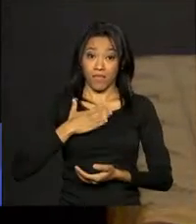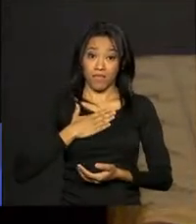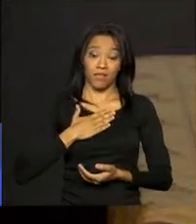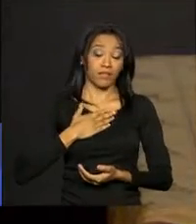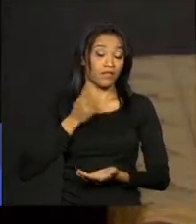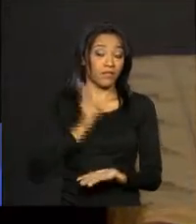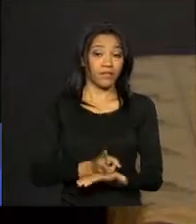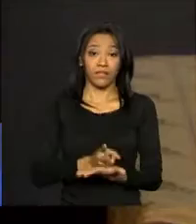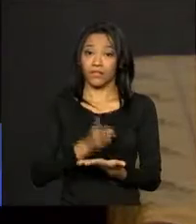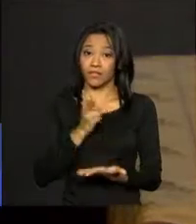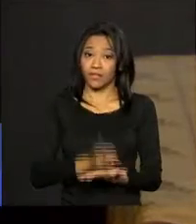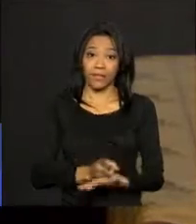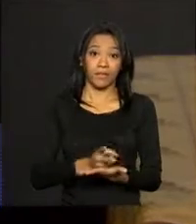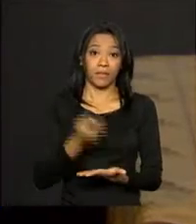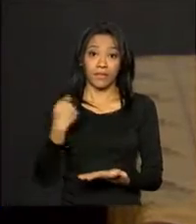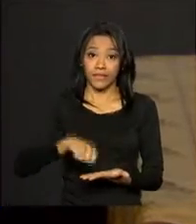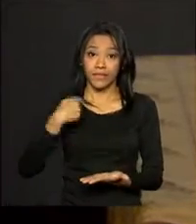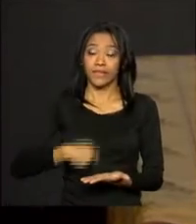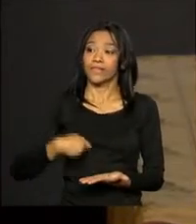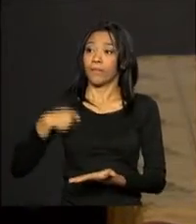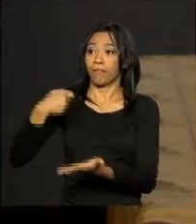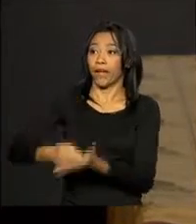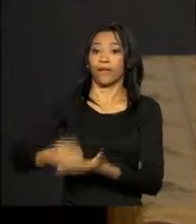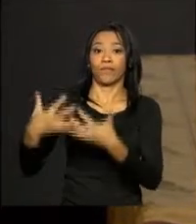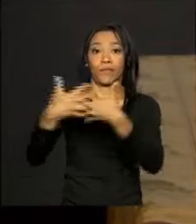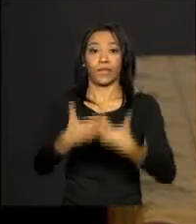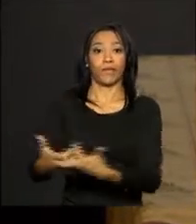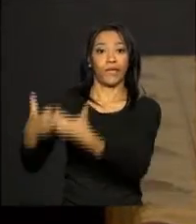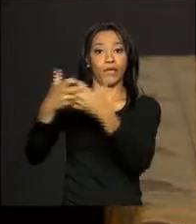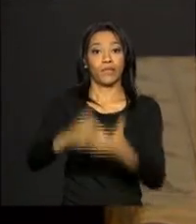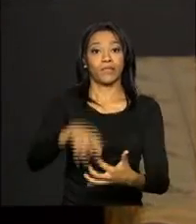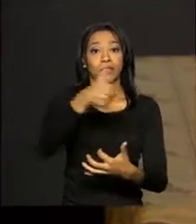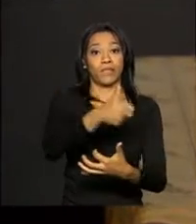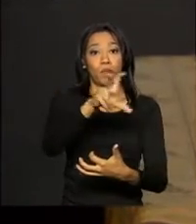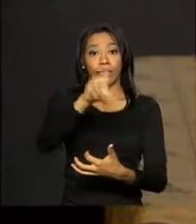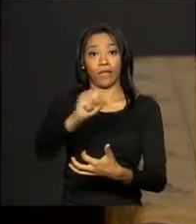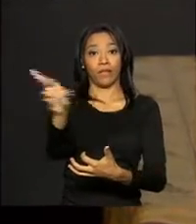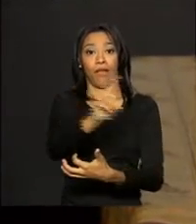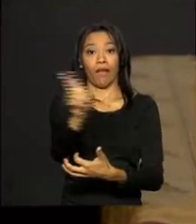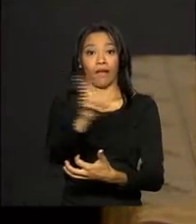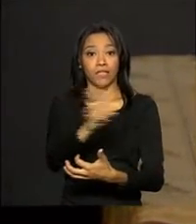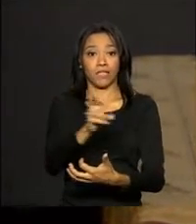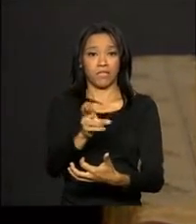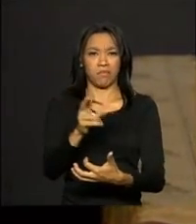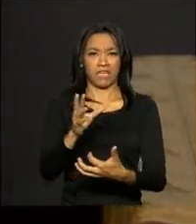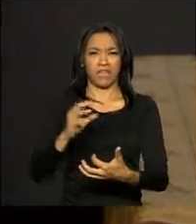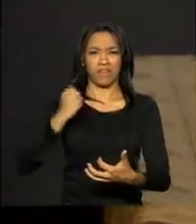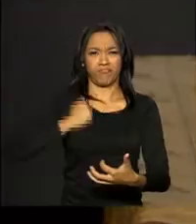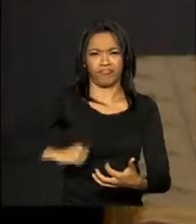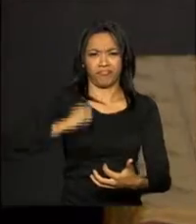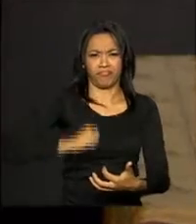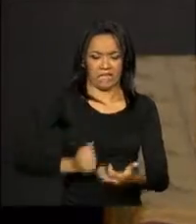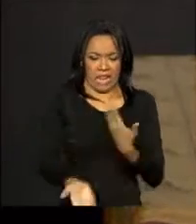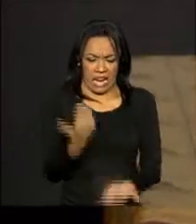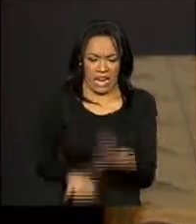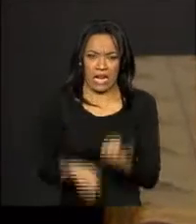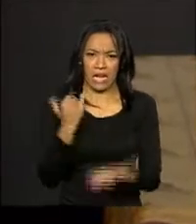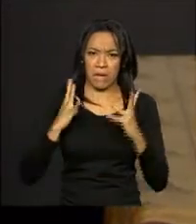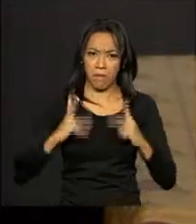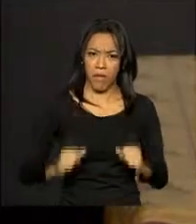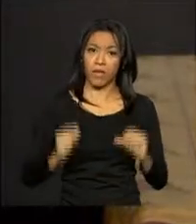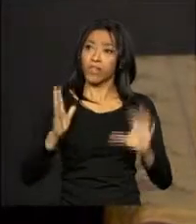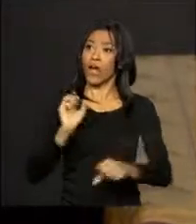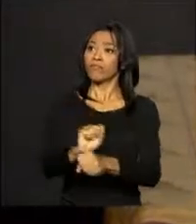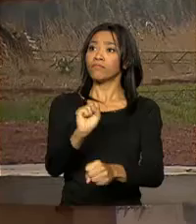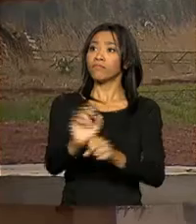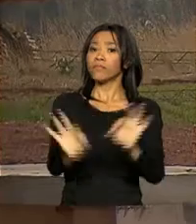frequentemente e tem que estar pagando o caminhão, 180 reais para desvaziar a fossa. Aí é um transtorno muito grande, a minha instalação já está pronta